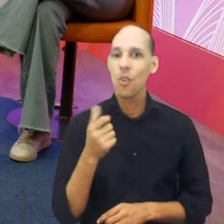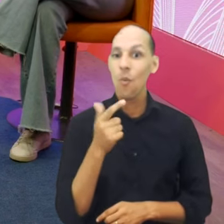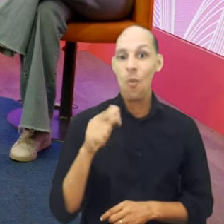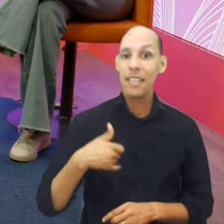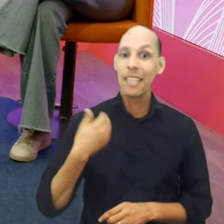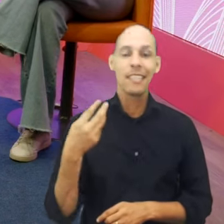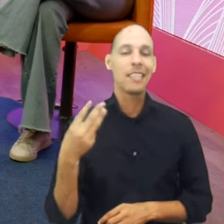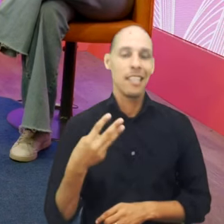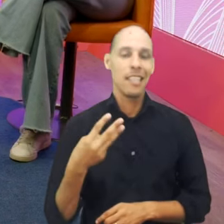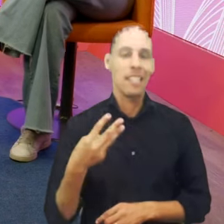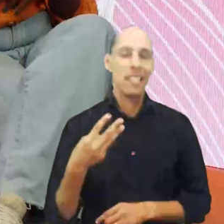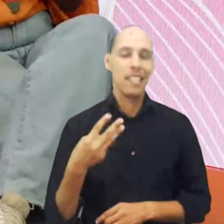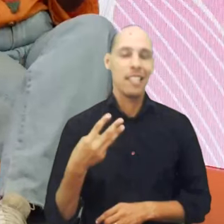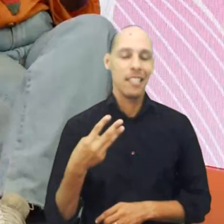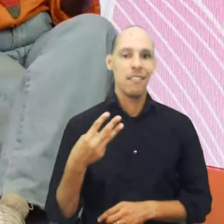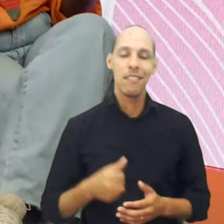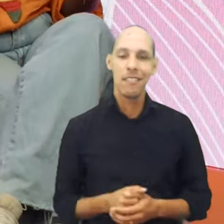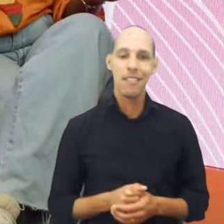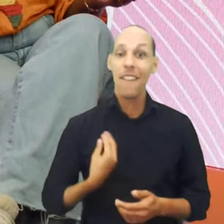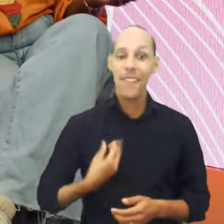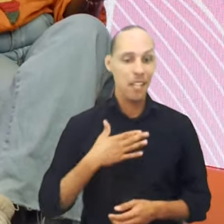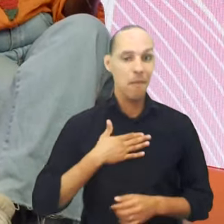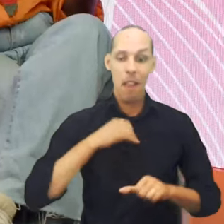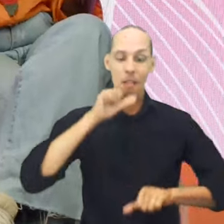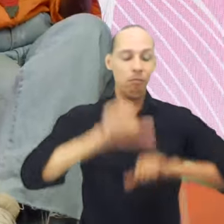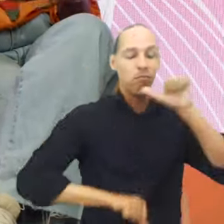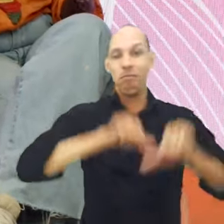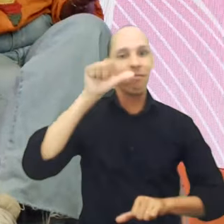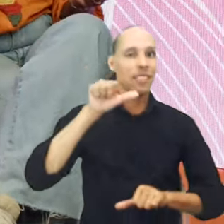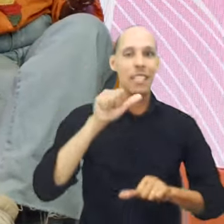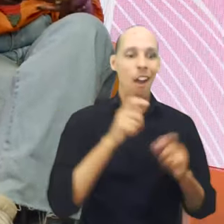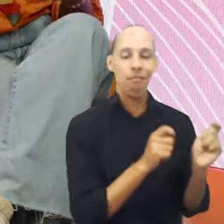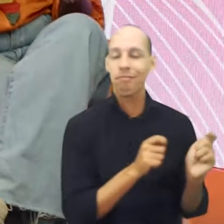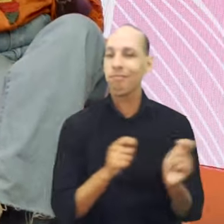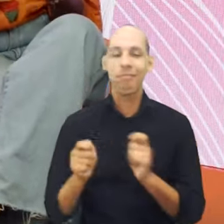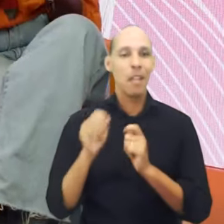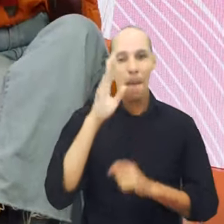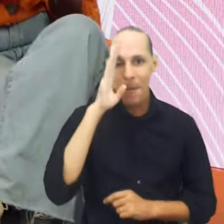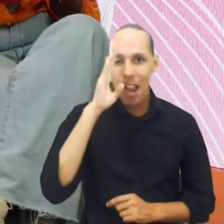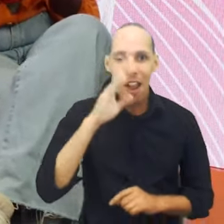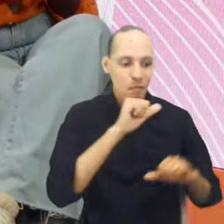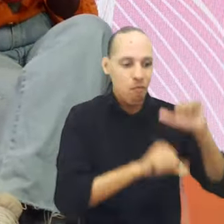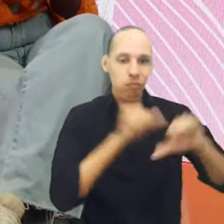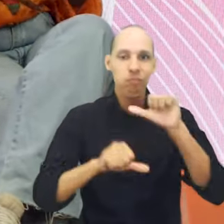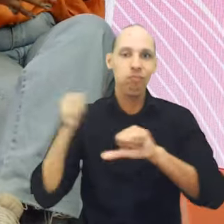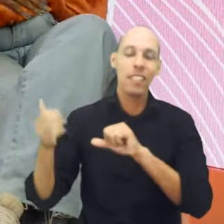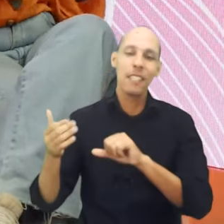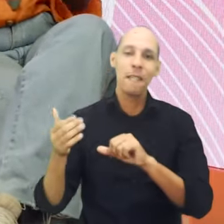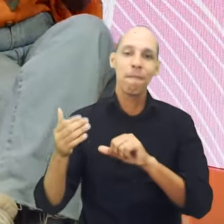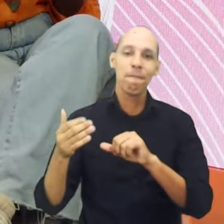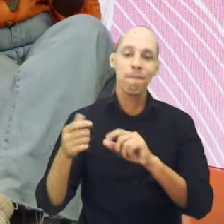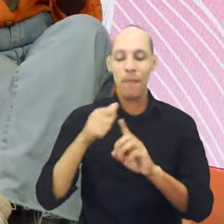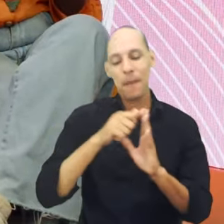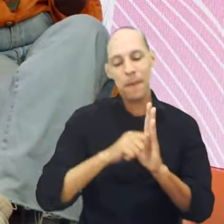3. Então a minha vida mudou, né? A minha rotina mudou, as minhas prioridades, elas mudaram.